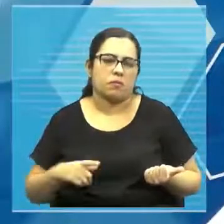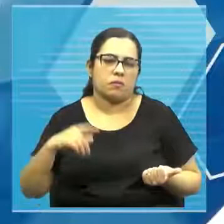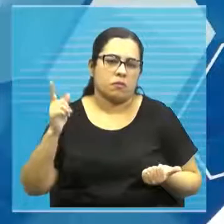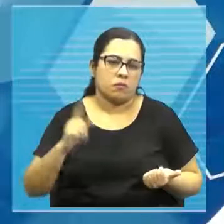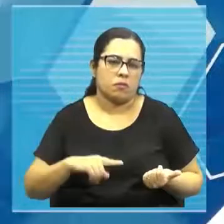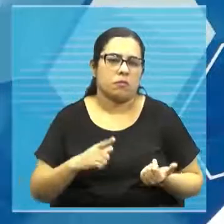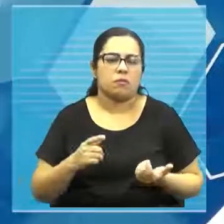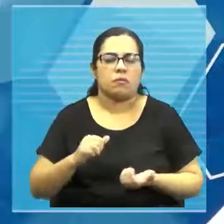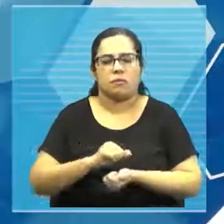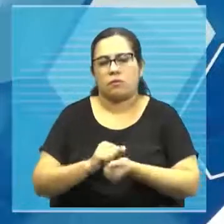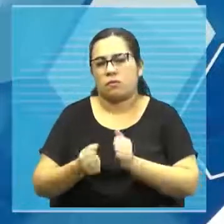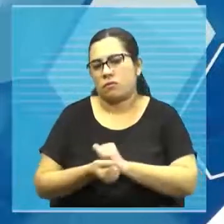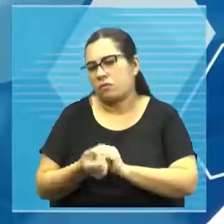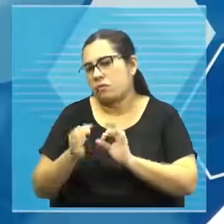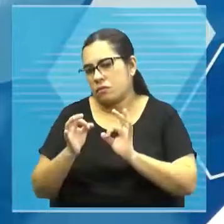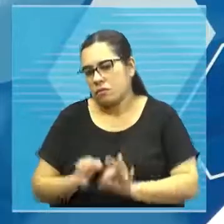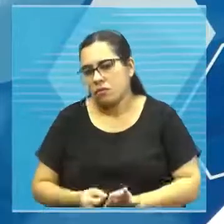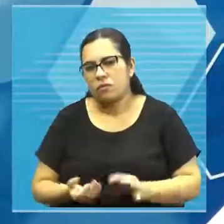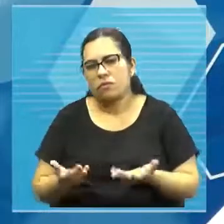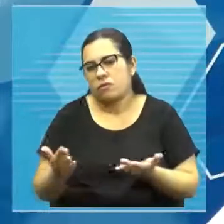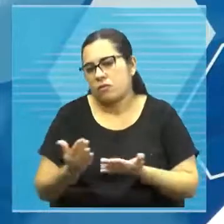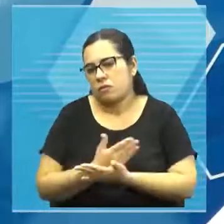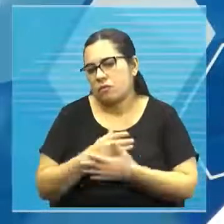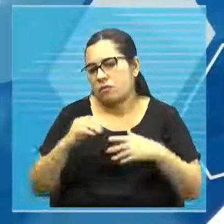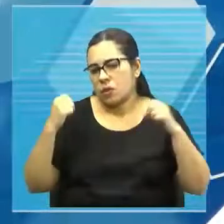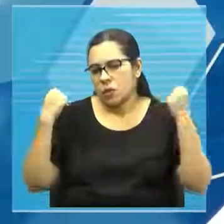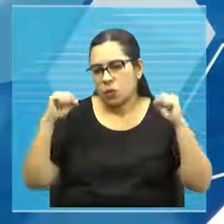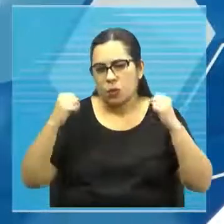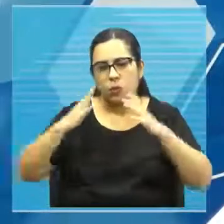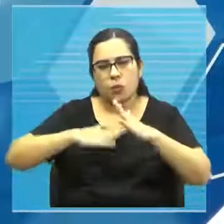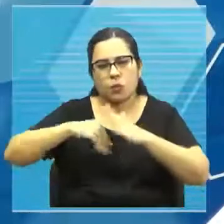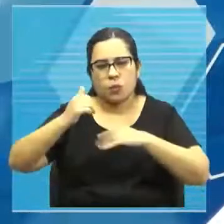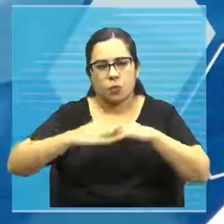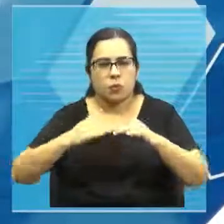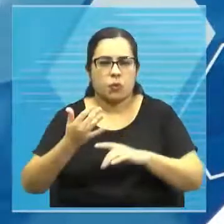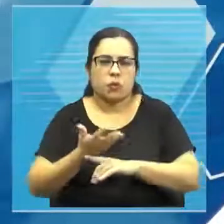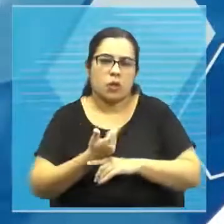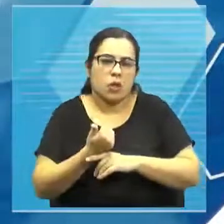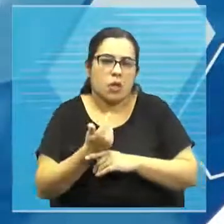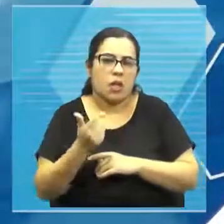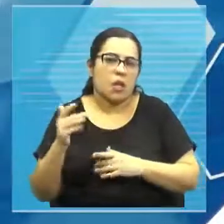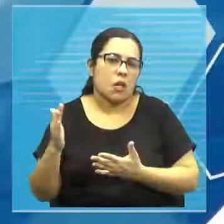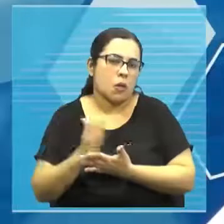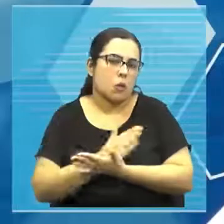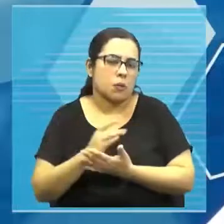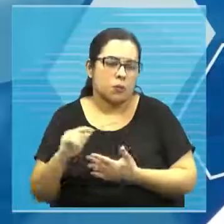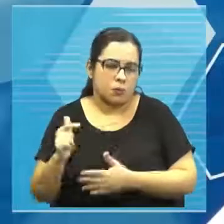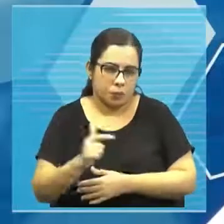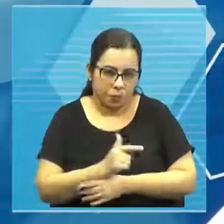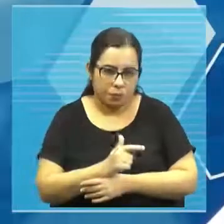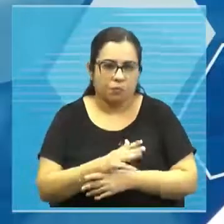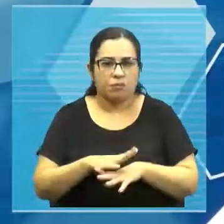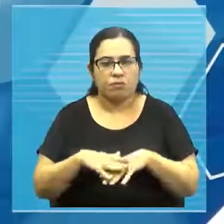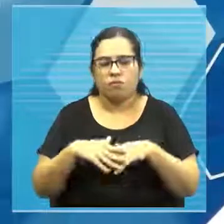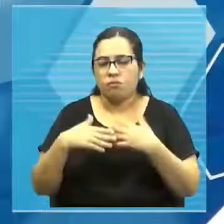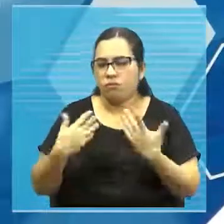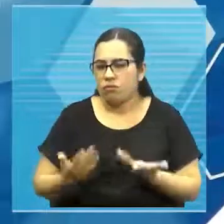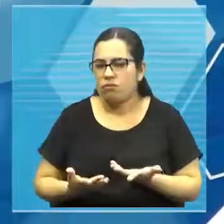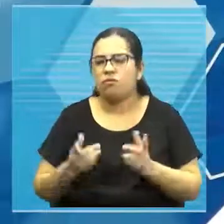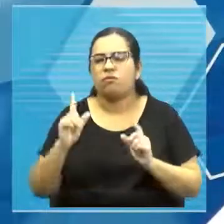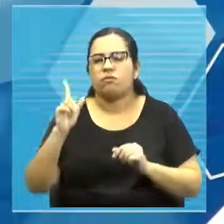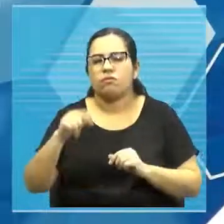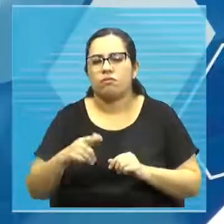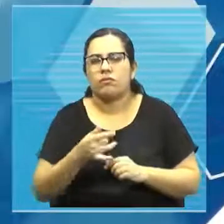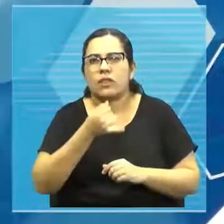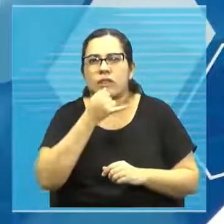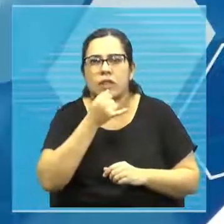vez mais adequado para os esportistas e funcionais ou não a produção a Nike